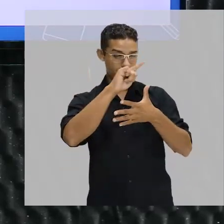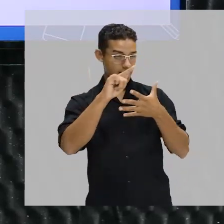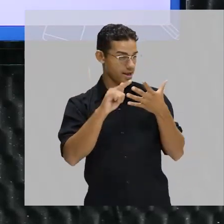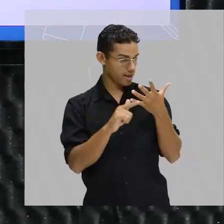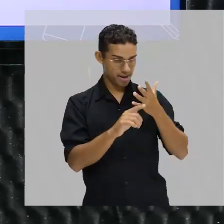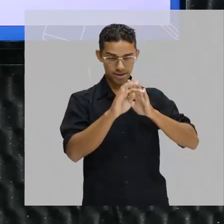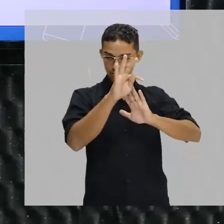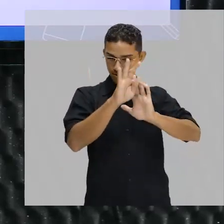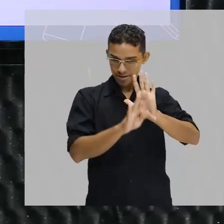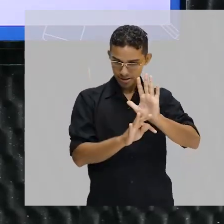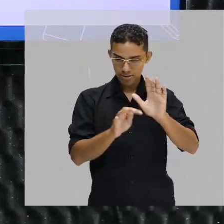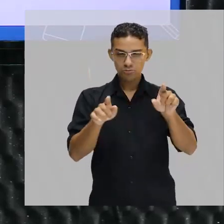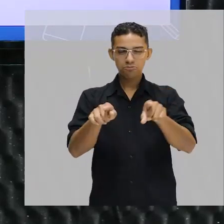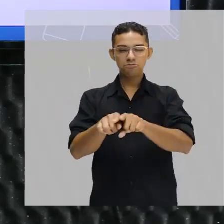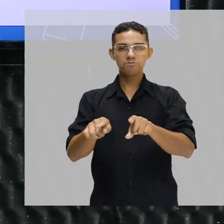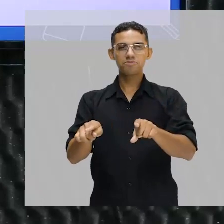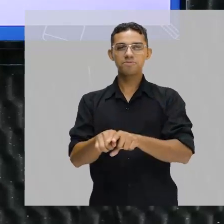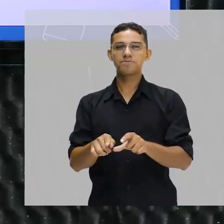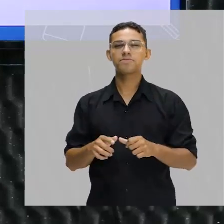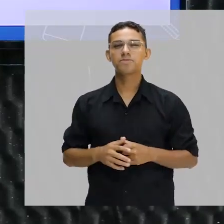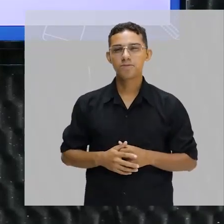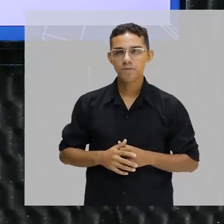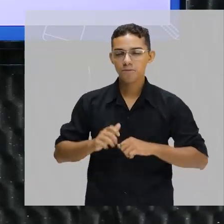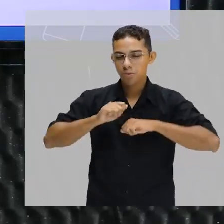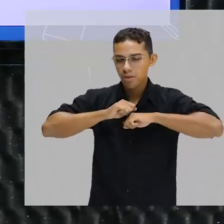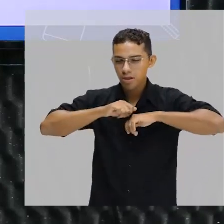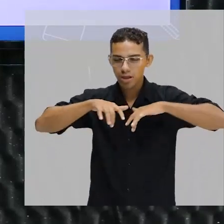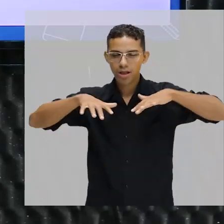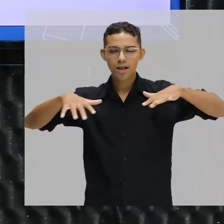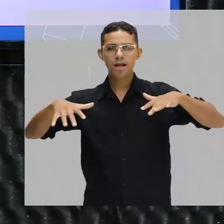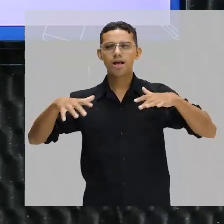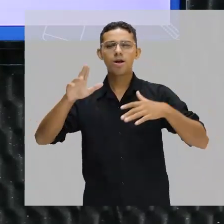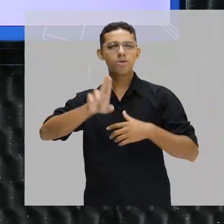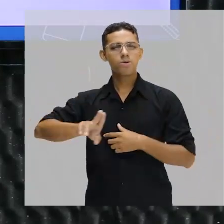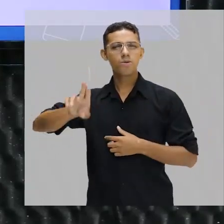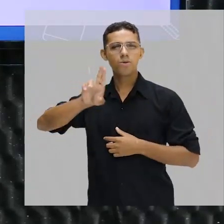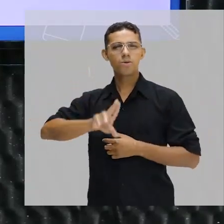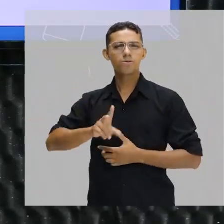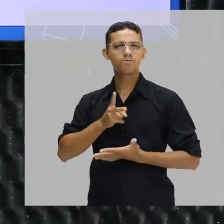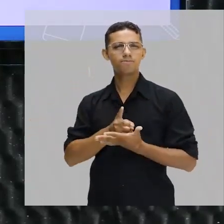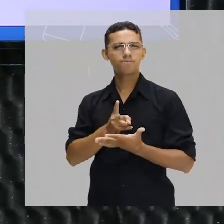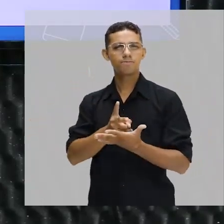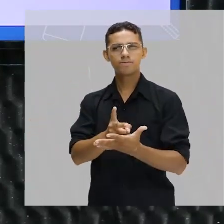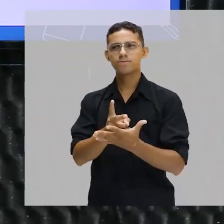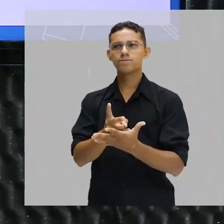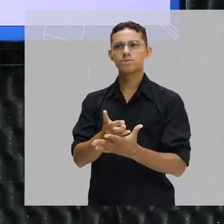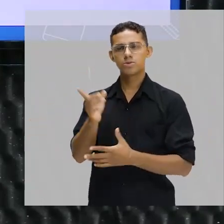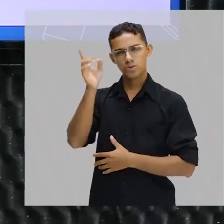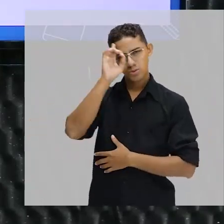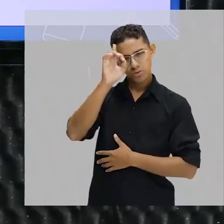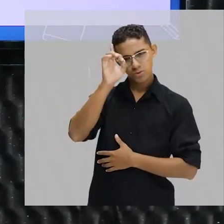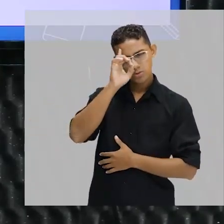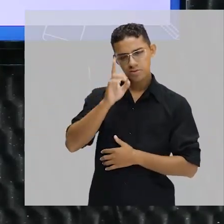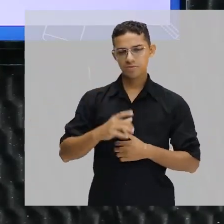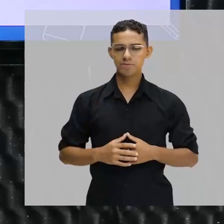falando de uma categoria bastante ampla, de uma categoria que utilizamos o tempo todo no nosso dia a